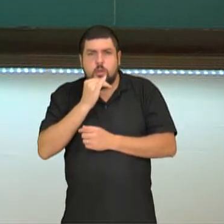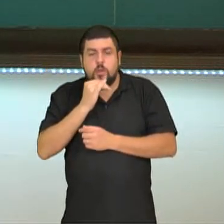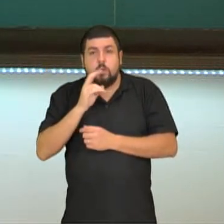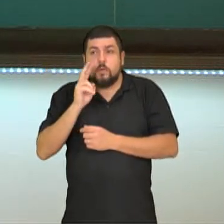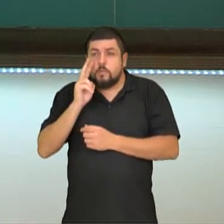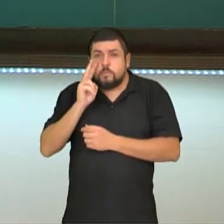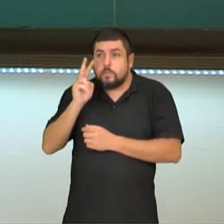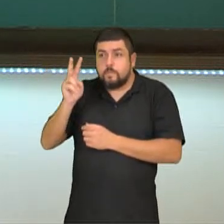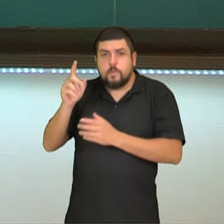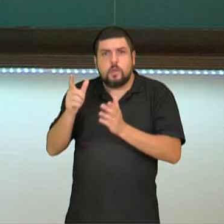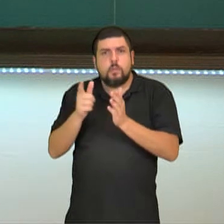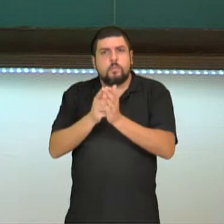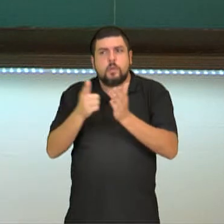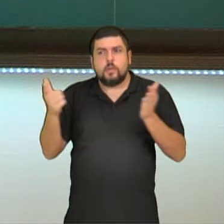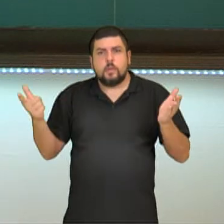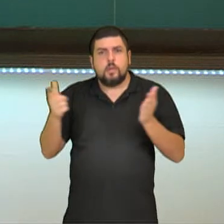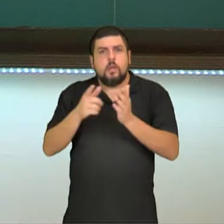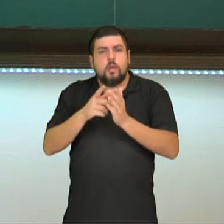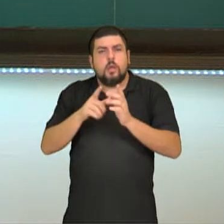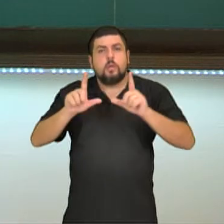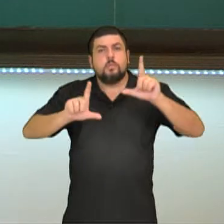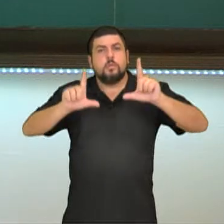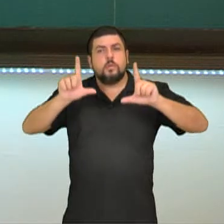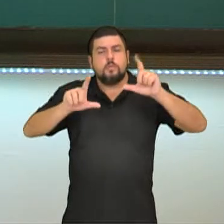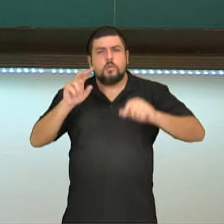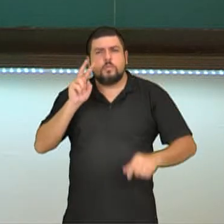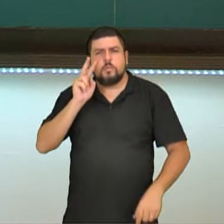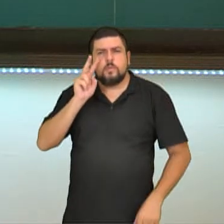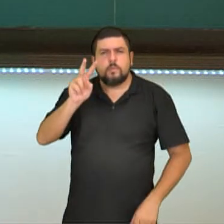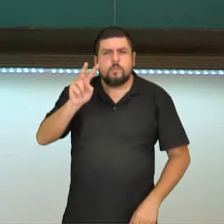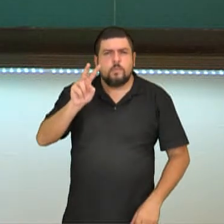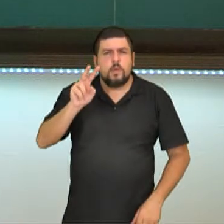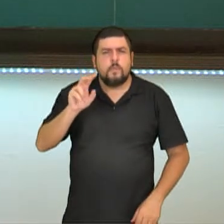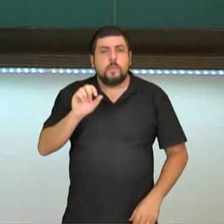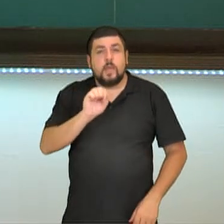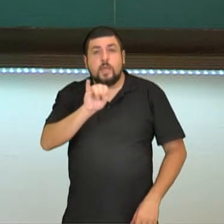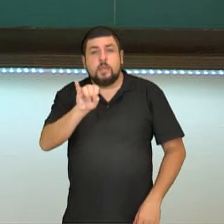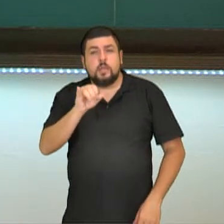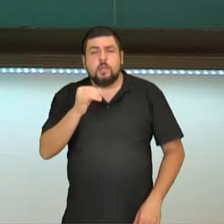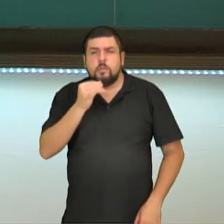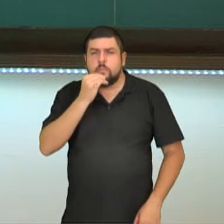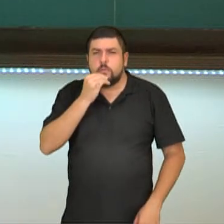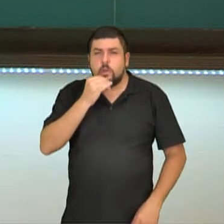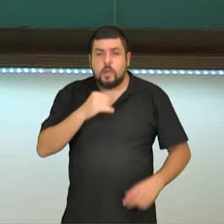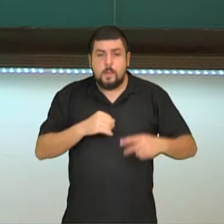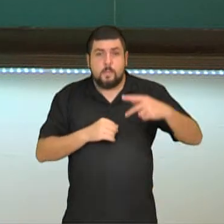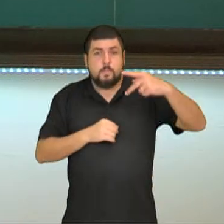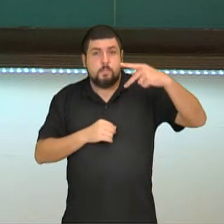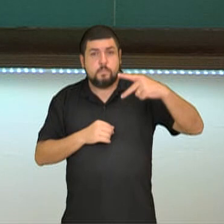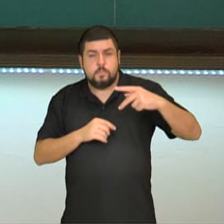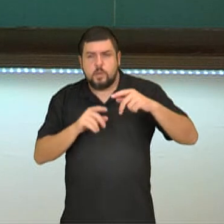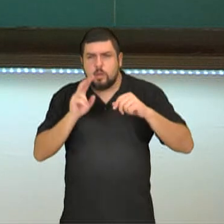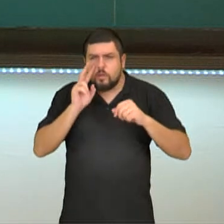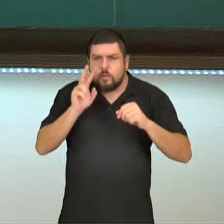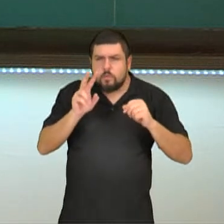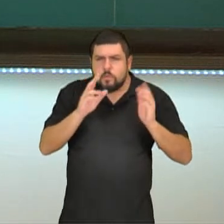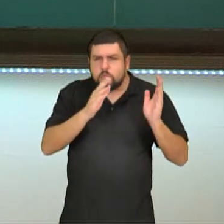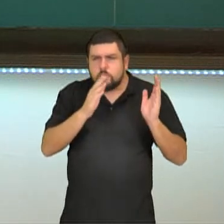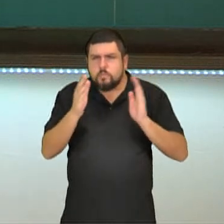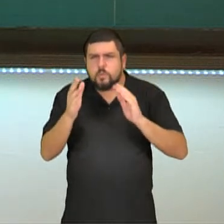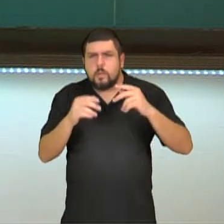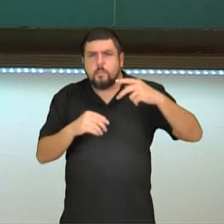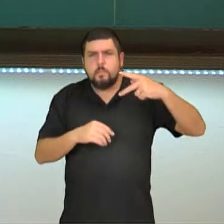para vocês, ou o garoto do tempo apresenta para vocês o clima, se tiver um Bzinho lá, é chuva, né? Que significa pressão